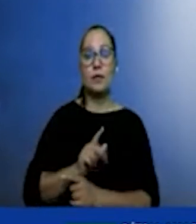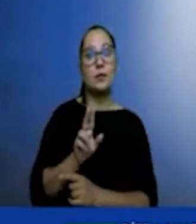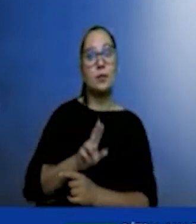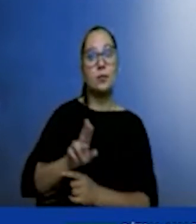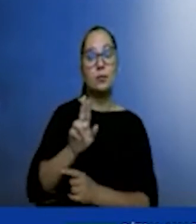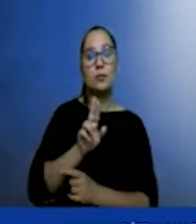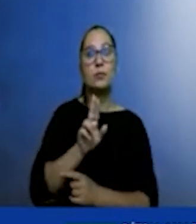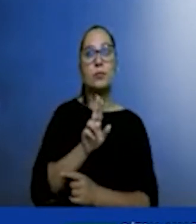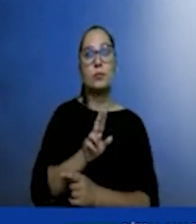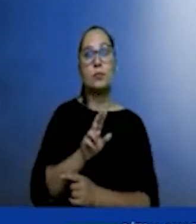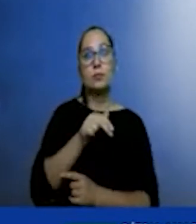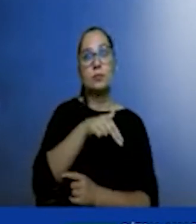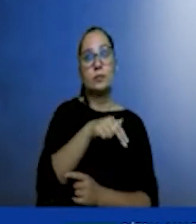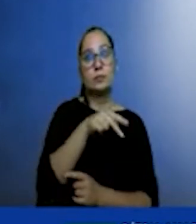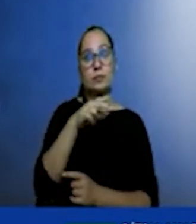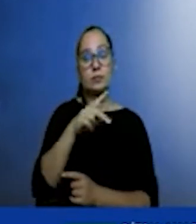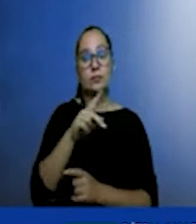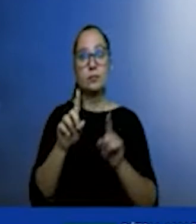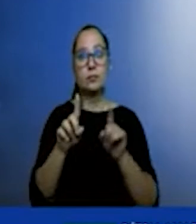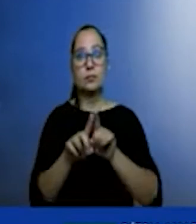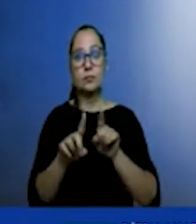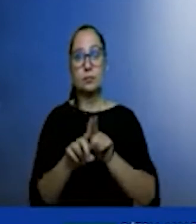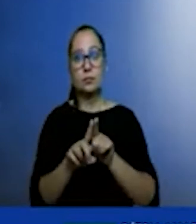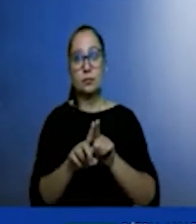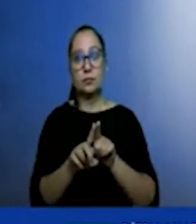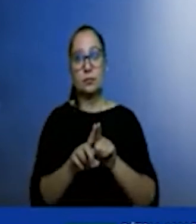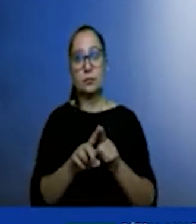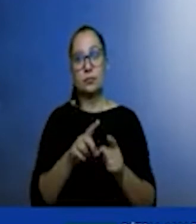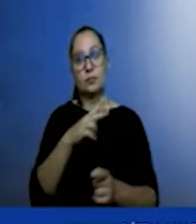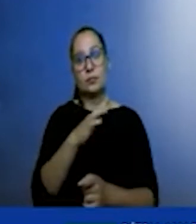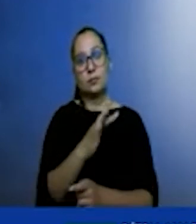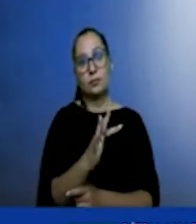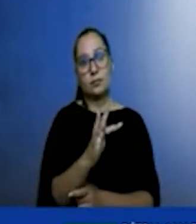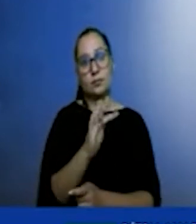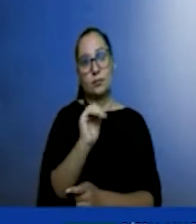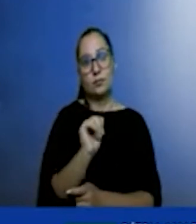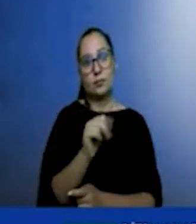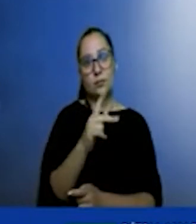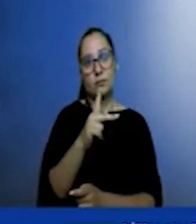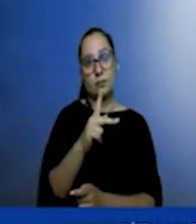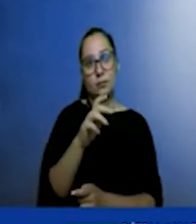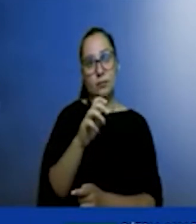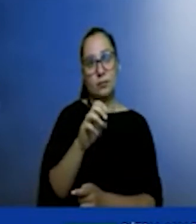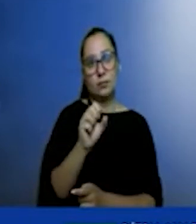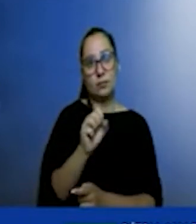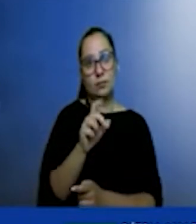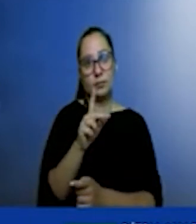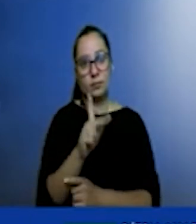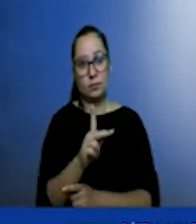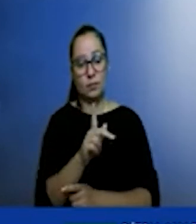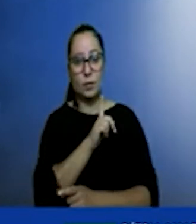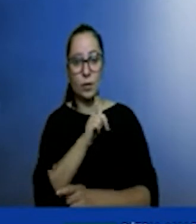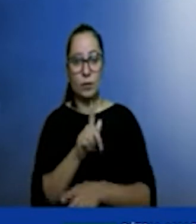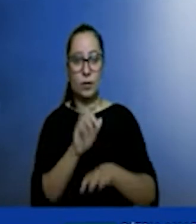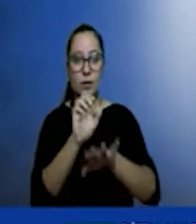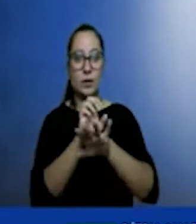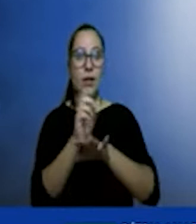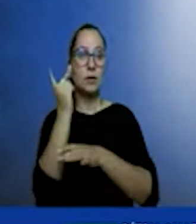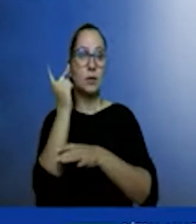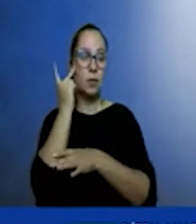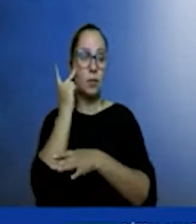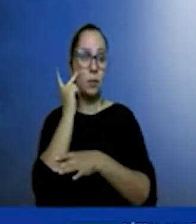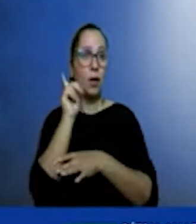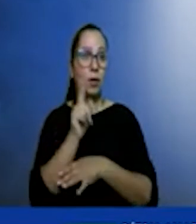ANP, através da FAPESP, Governo do Estado de São Paulo, e esses são os